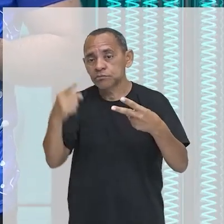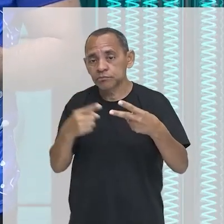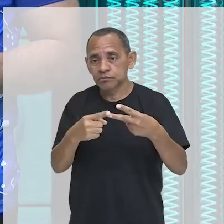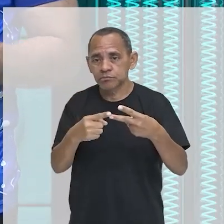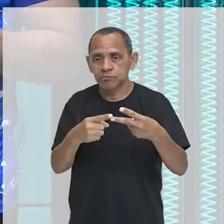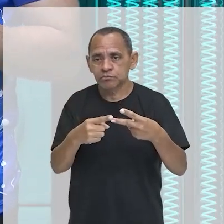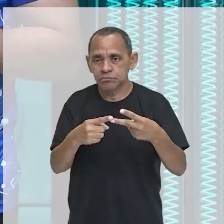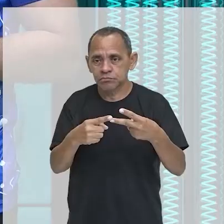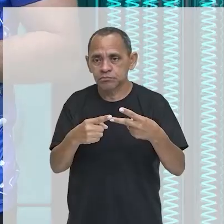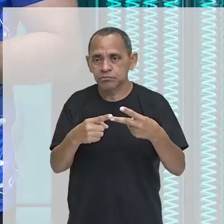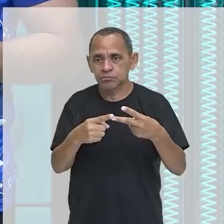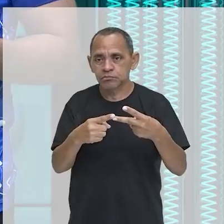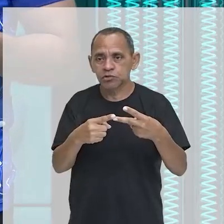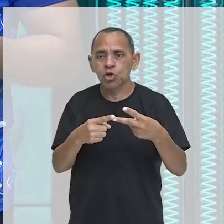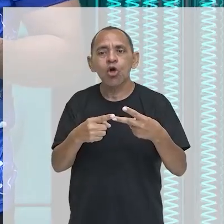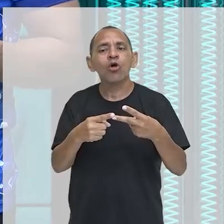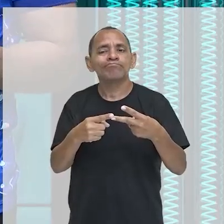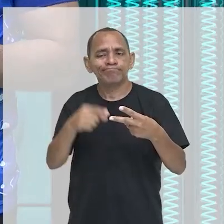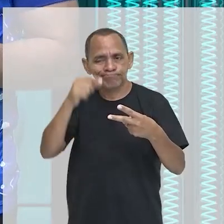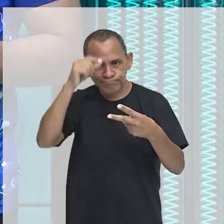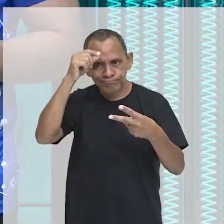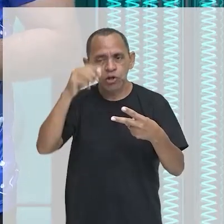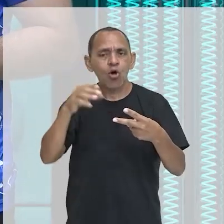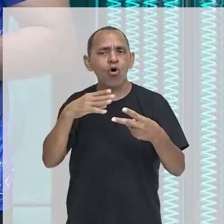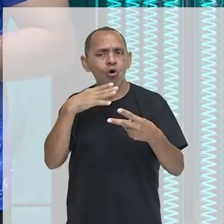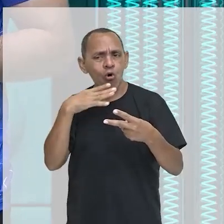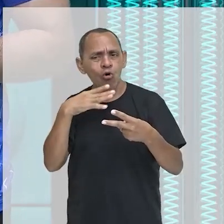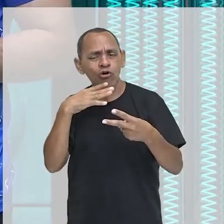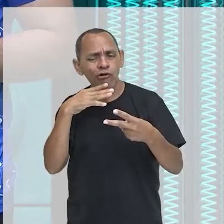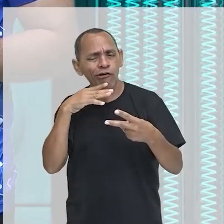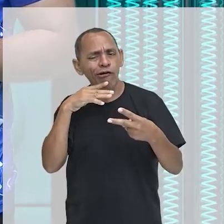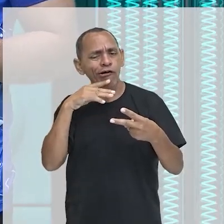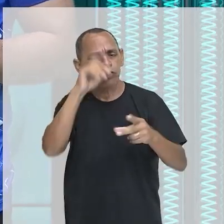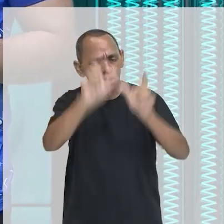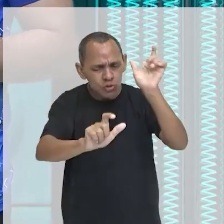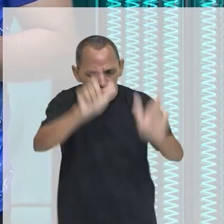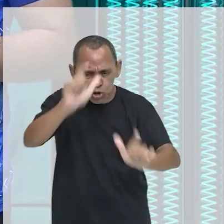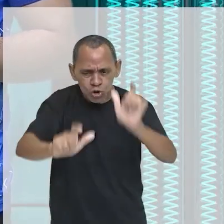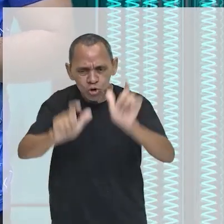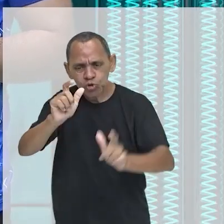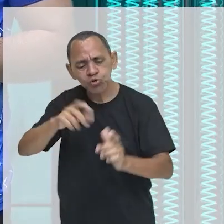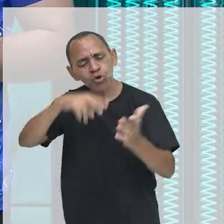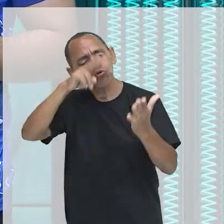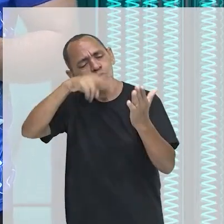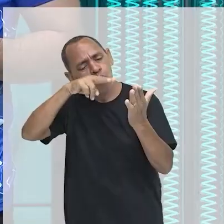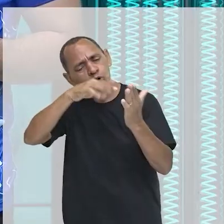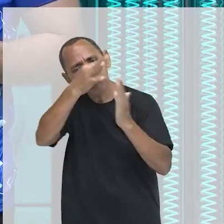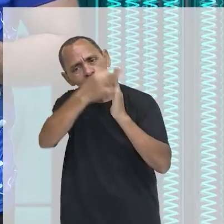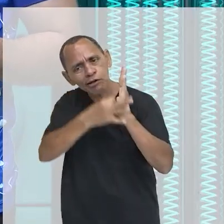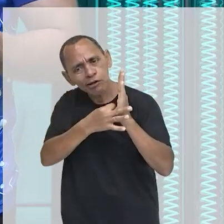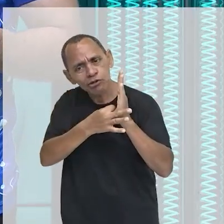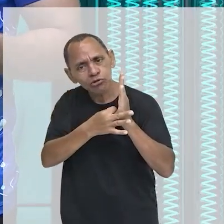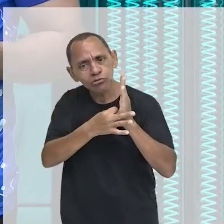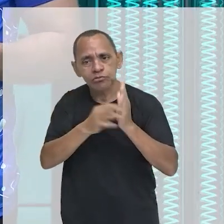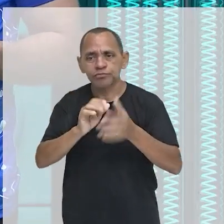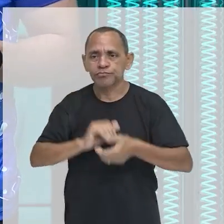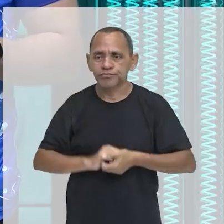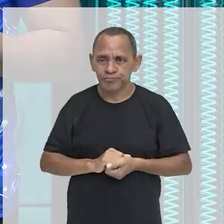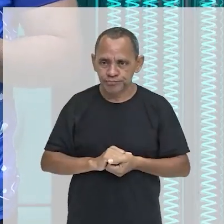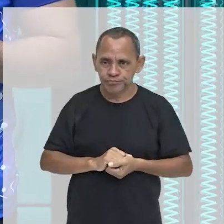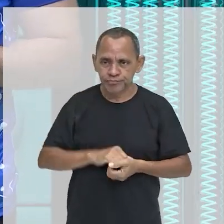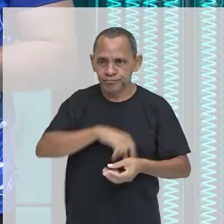your audience, conheça a sua audiência, quem vai ler esse texto, né, para quem que você está escrevendo. Aí na